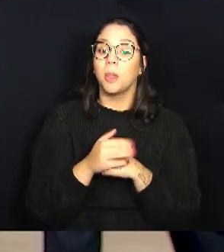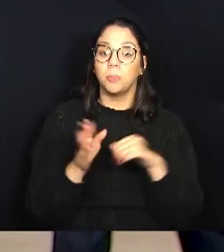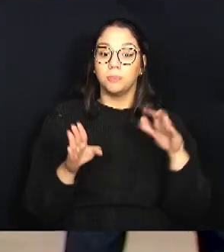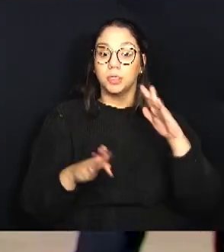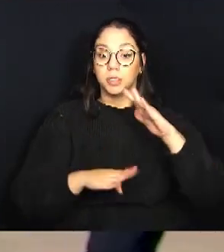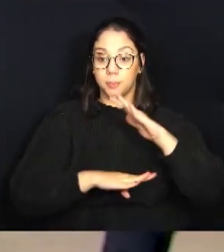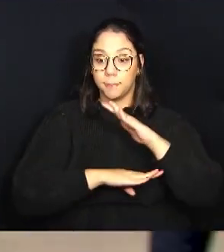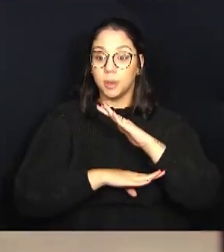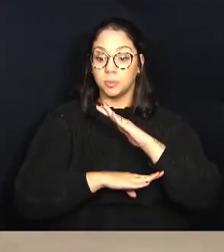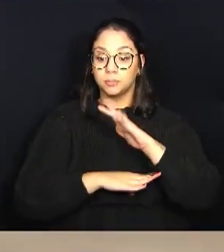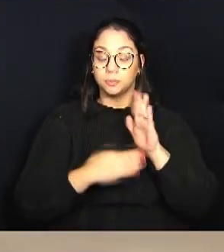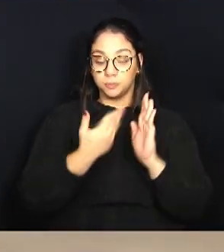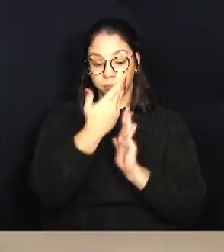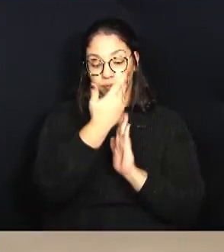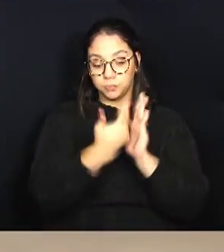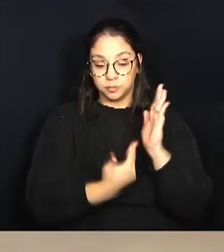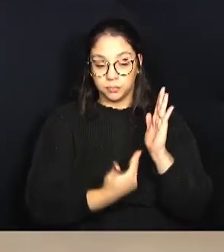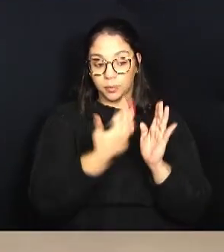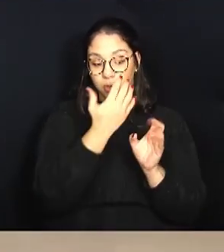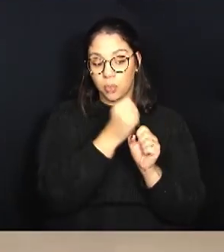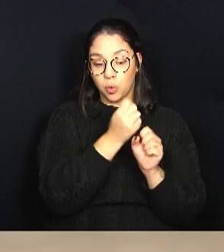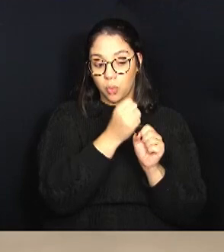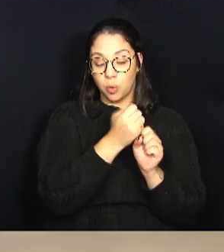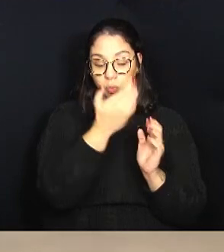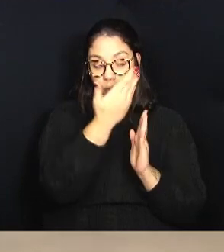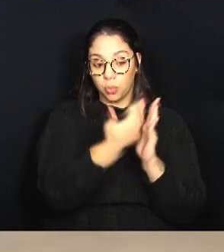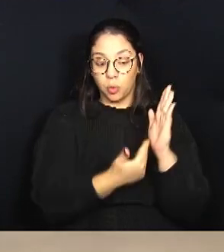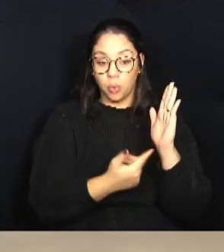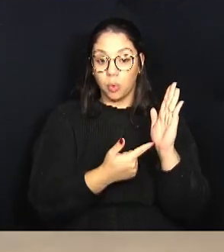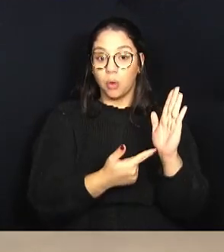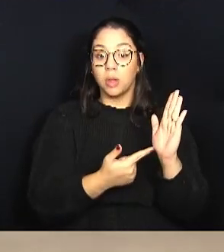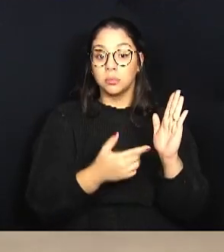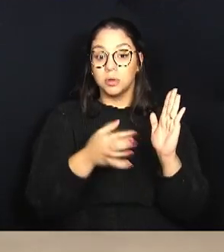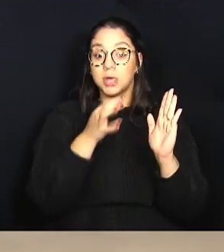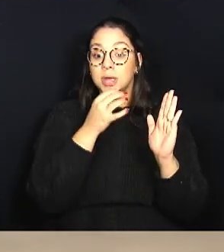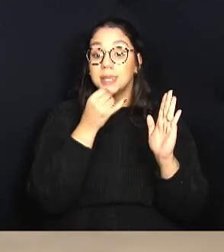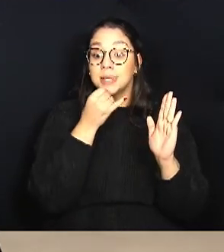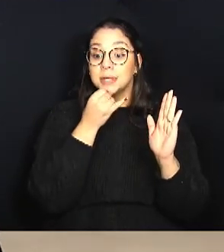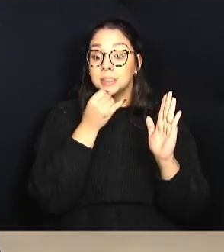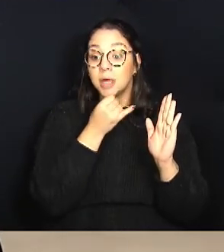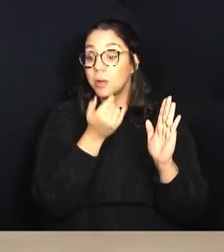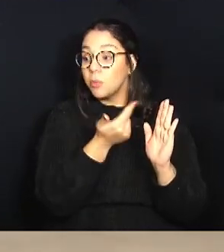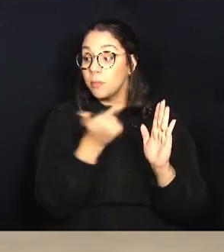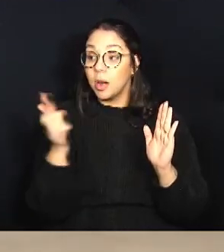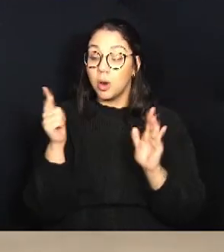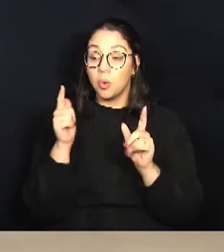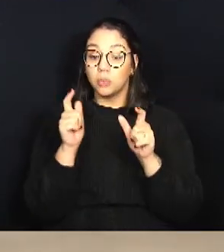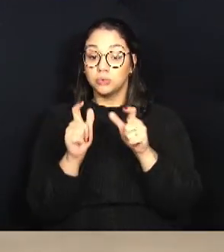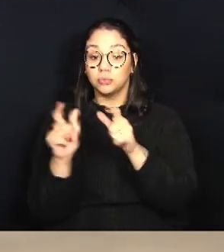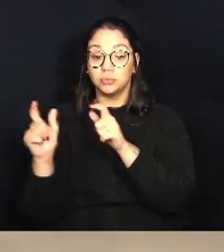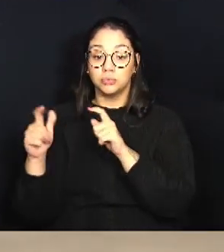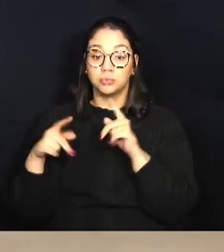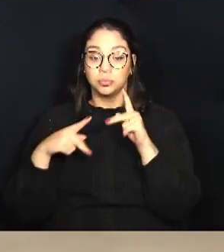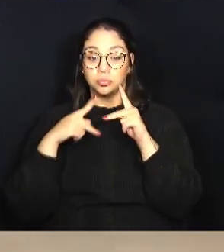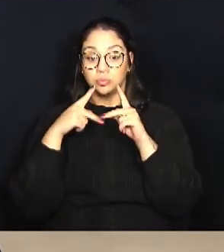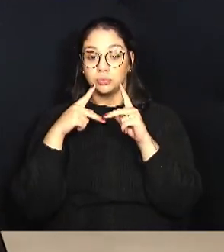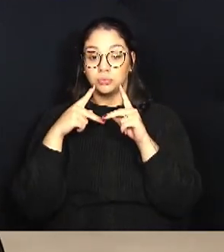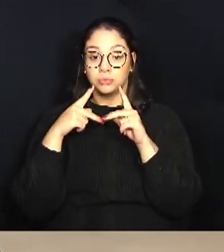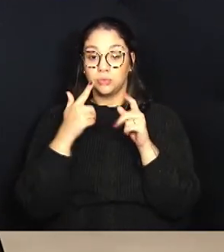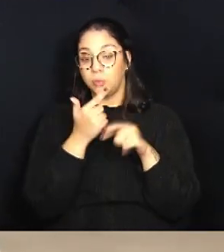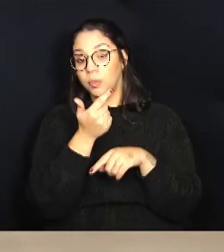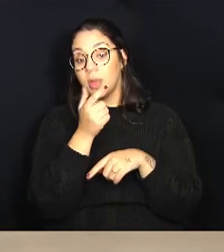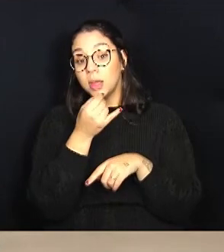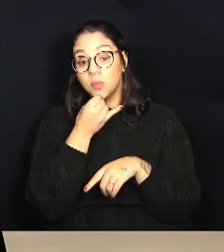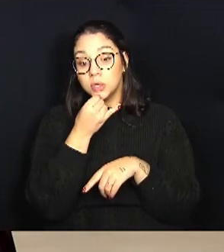uma prestação de contas, que é exemplo para segundo o Tribunal de Contas, é